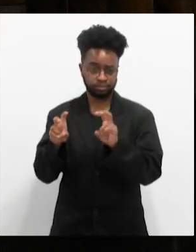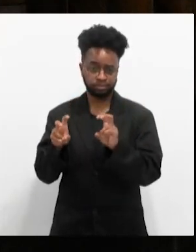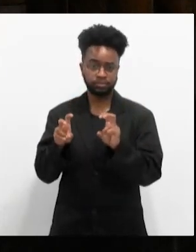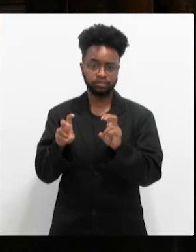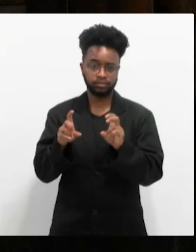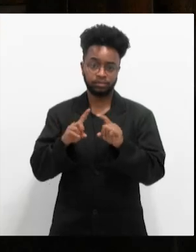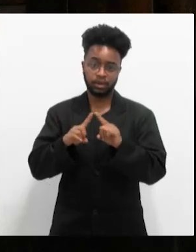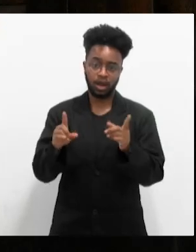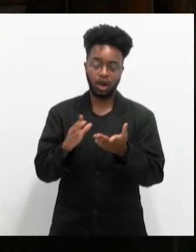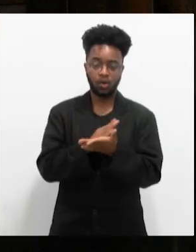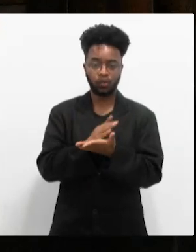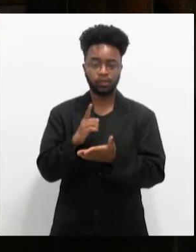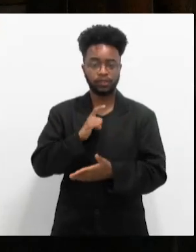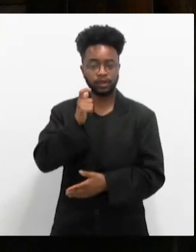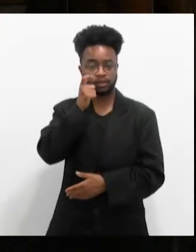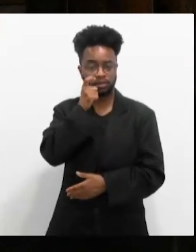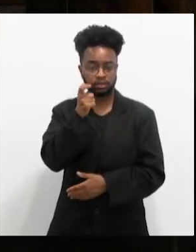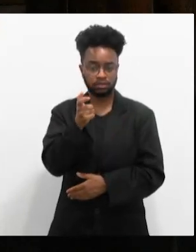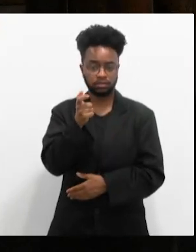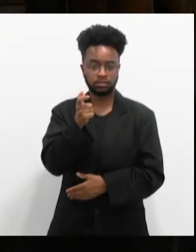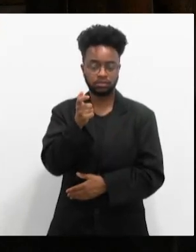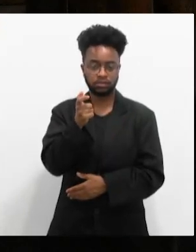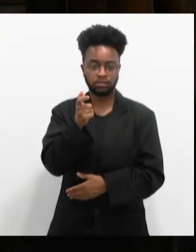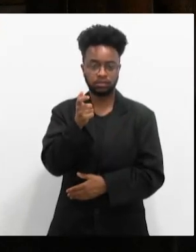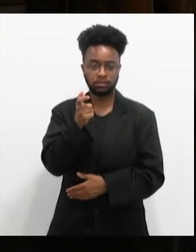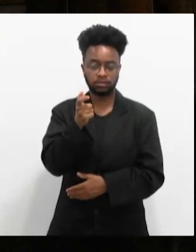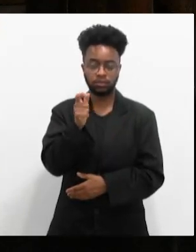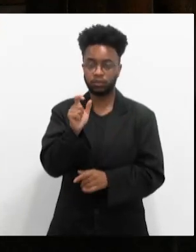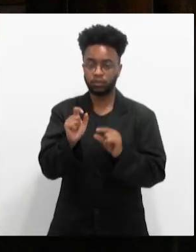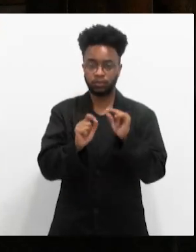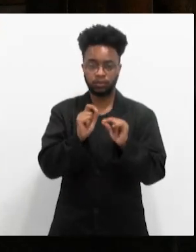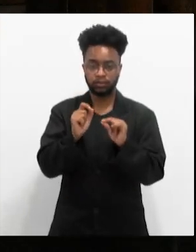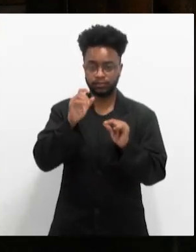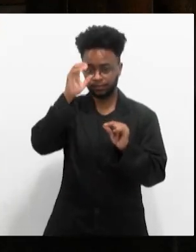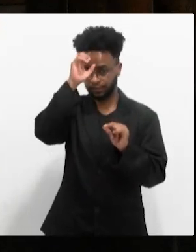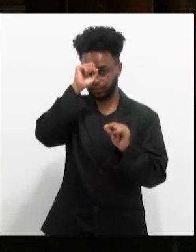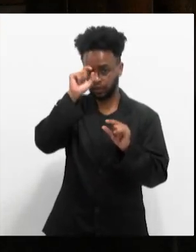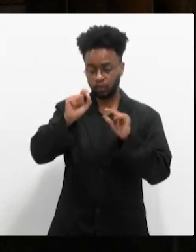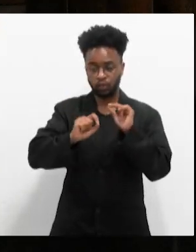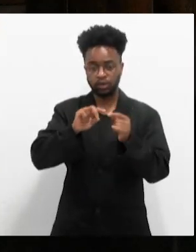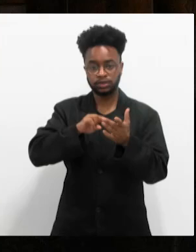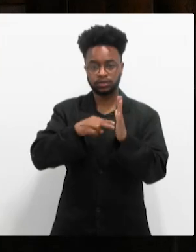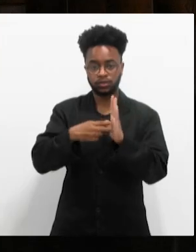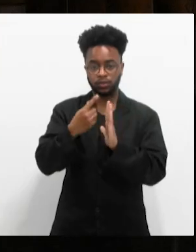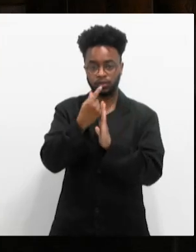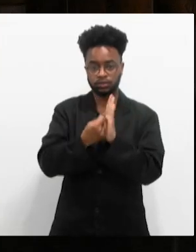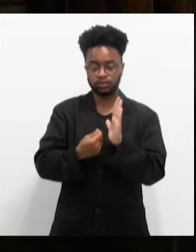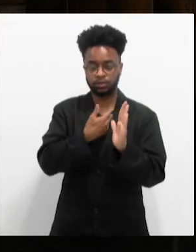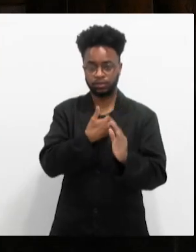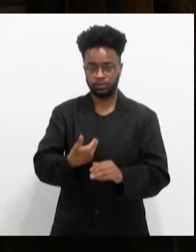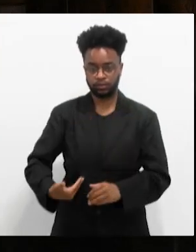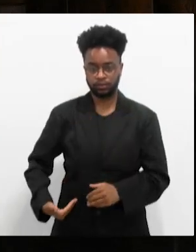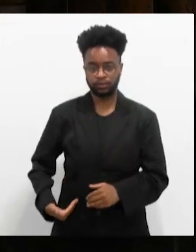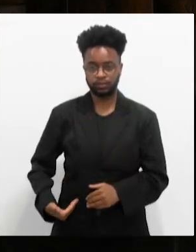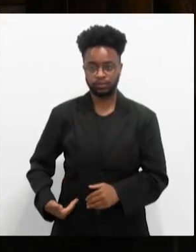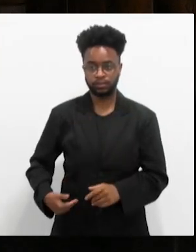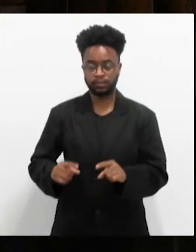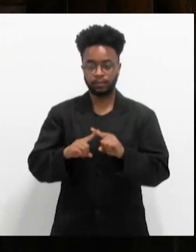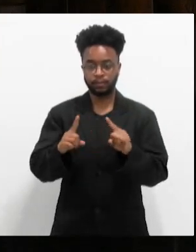muitos têm interesse em aprender o que é o orçamento público. E quando estou